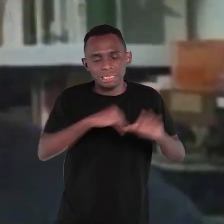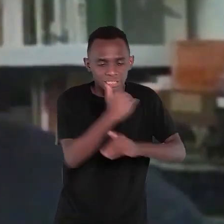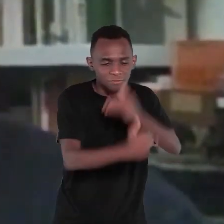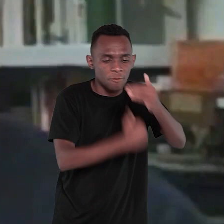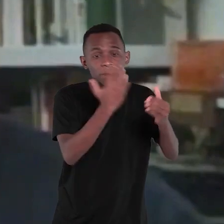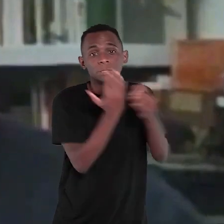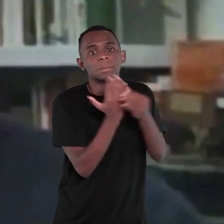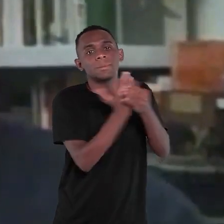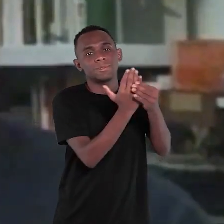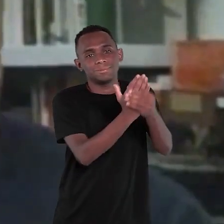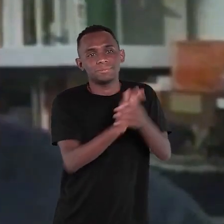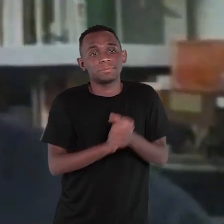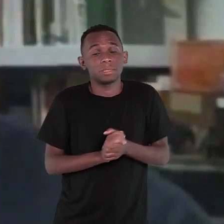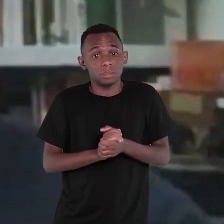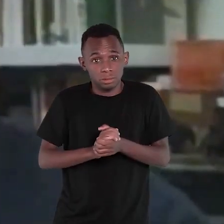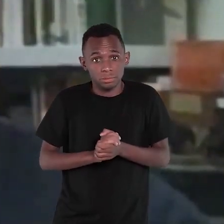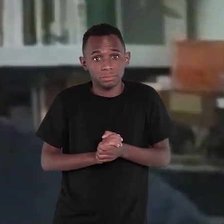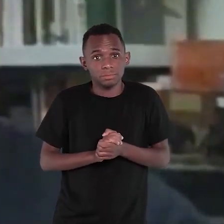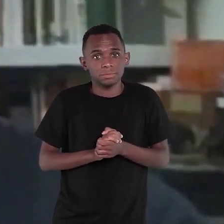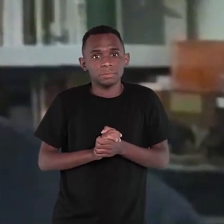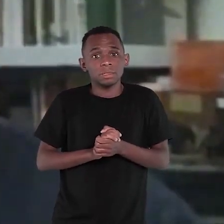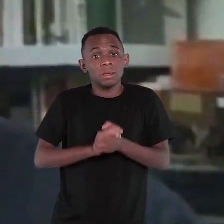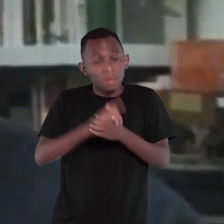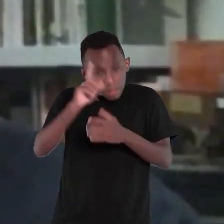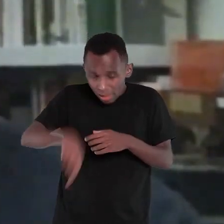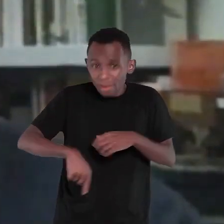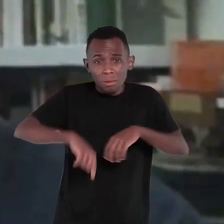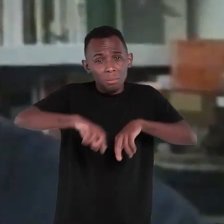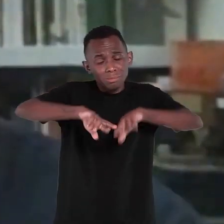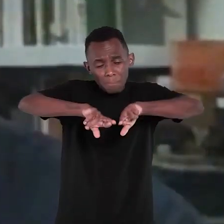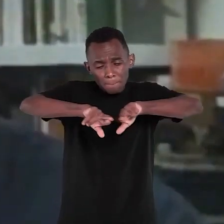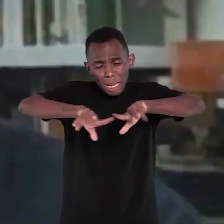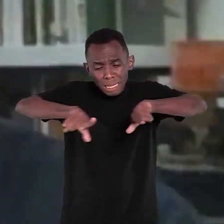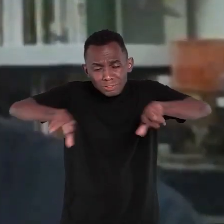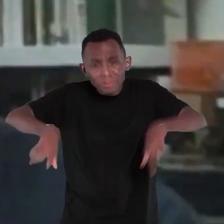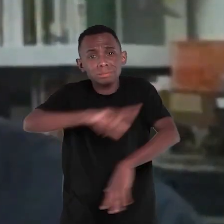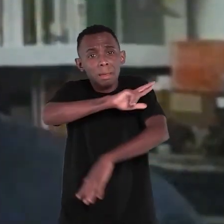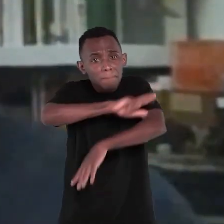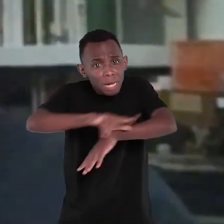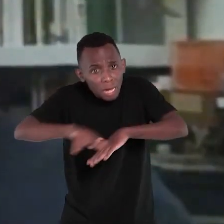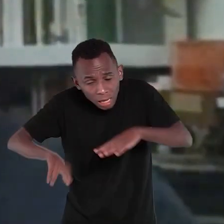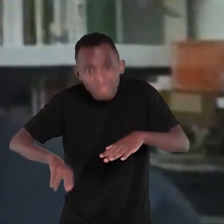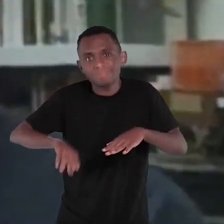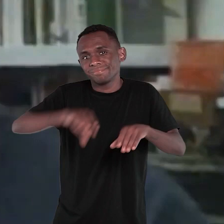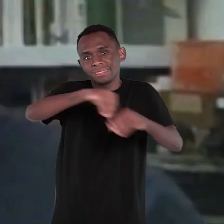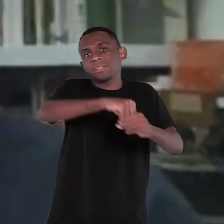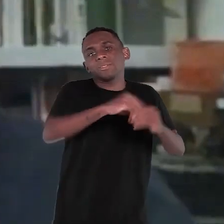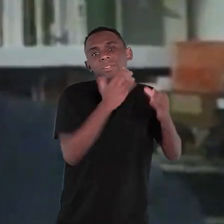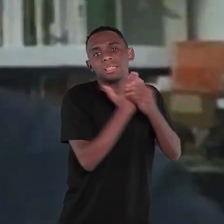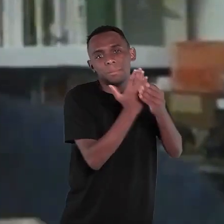né? O primeiro é esse, da profunda pluralidade e diversidade, porque